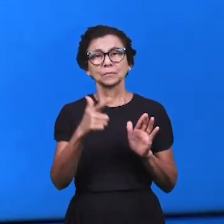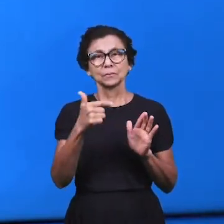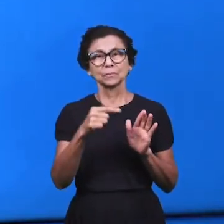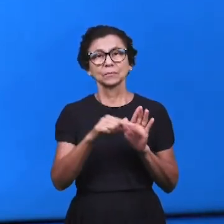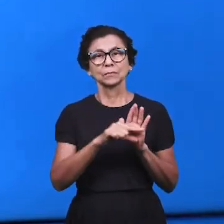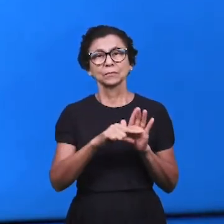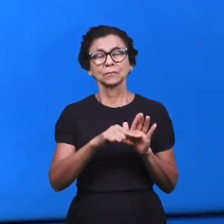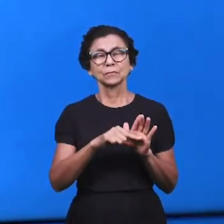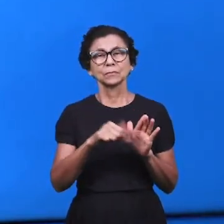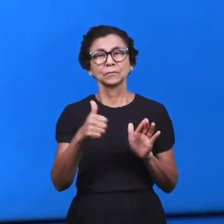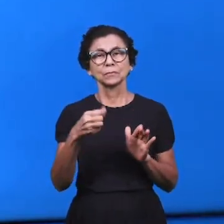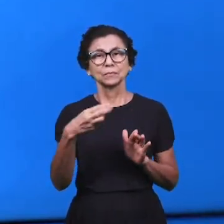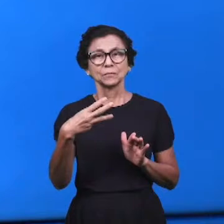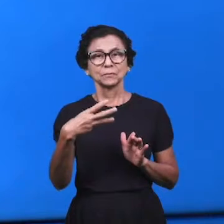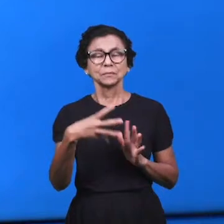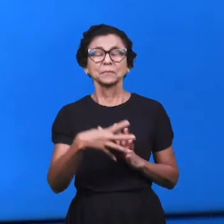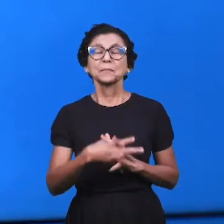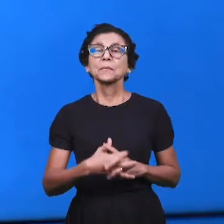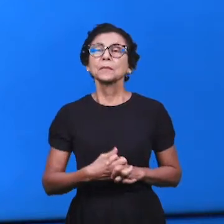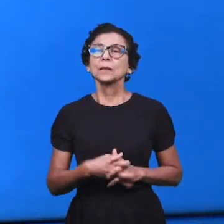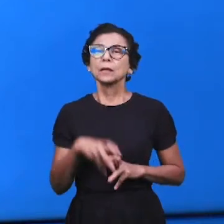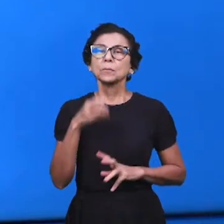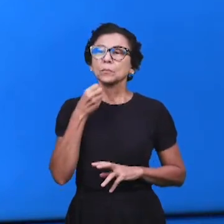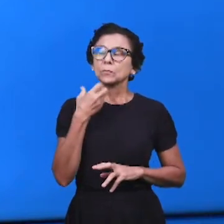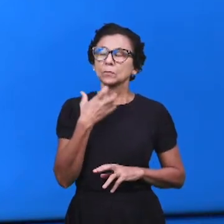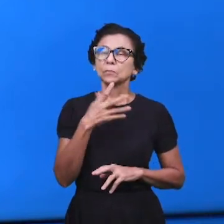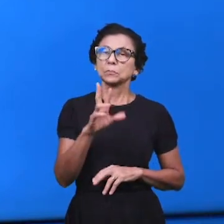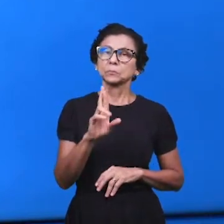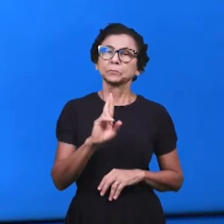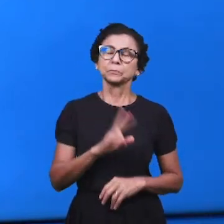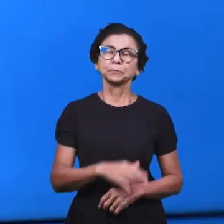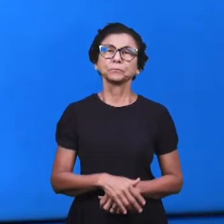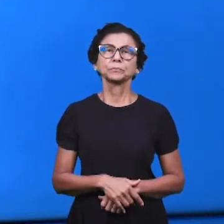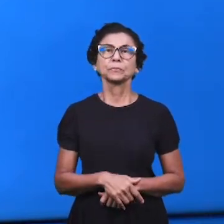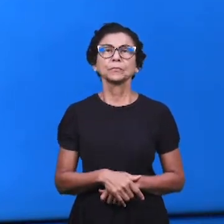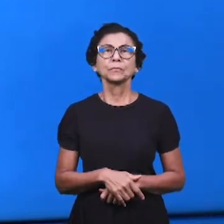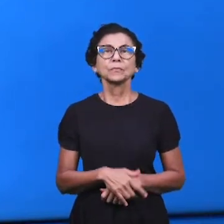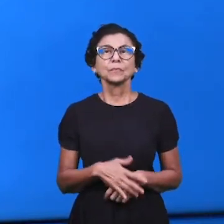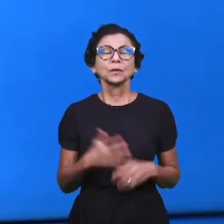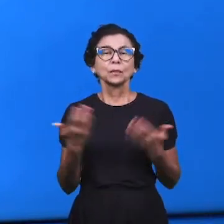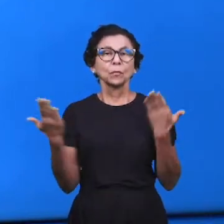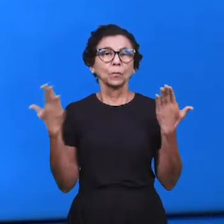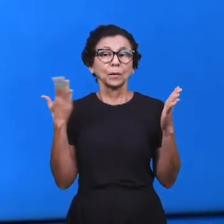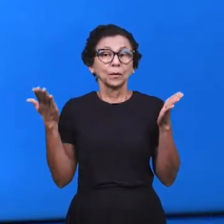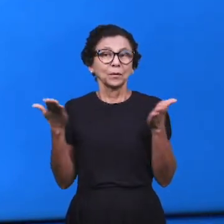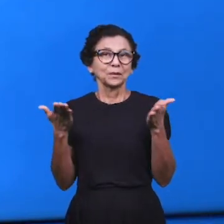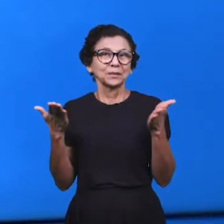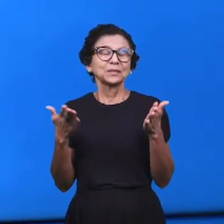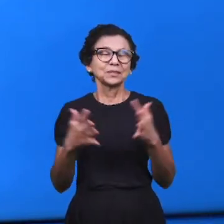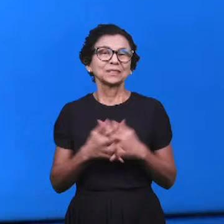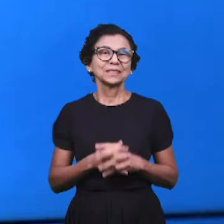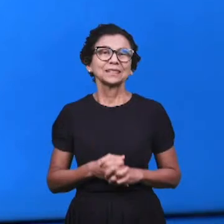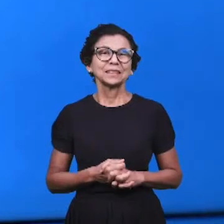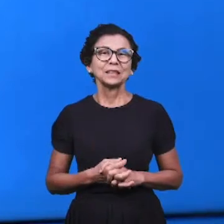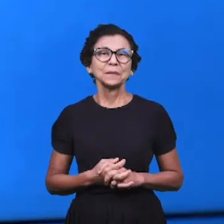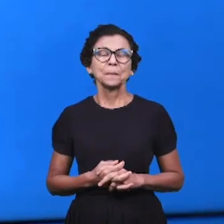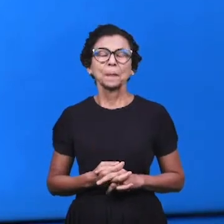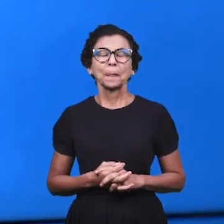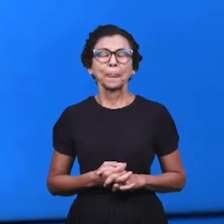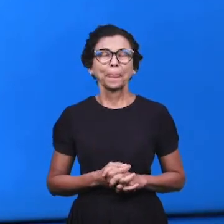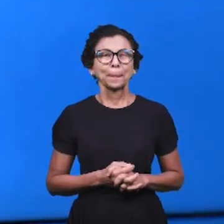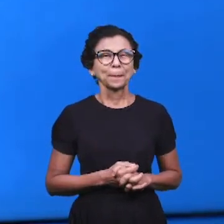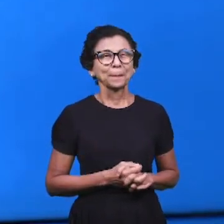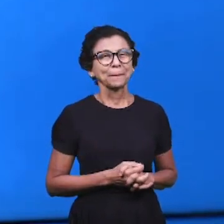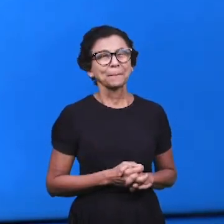foi muito boa a colocação da irmã, porque é como nos dias de hoje, né? O Senhor Jesus também tem os seus discípulos